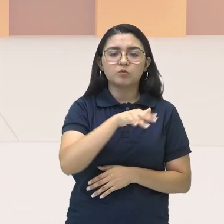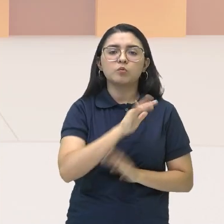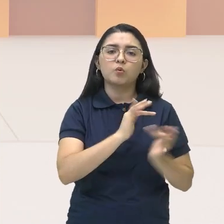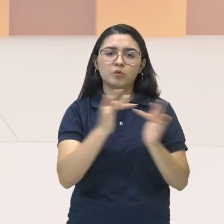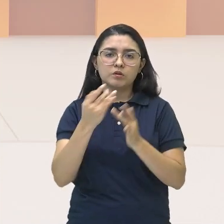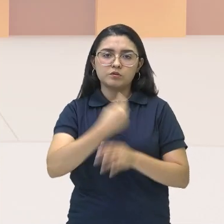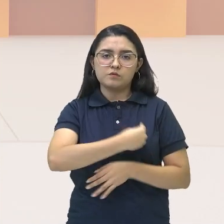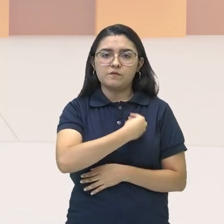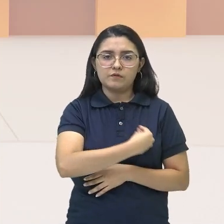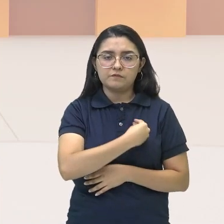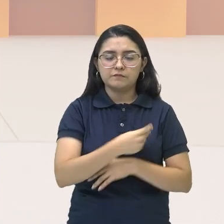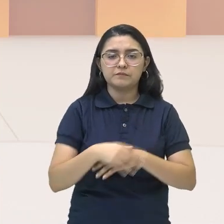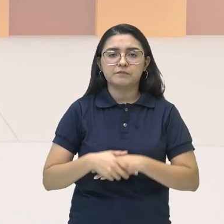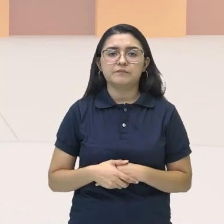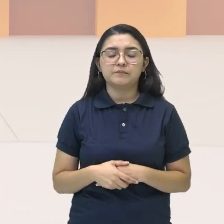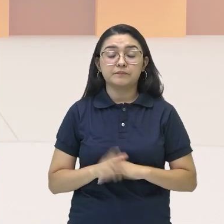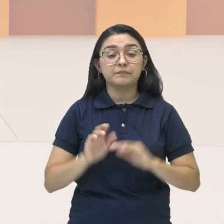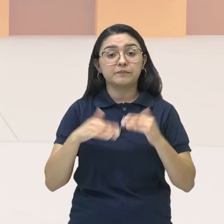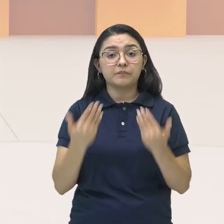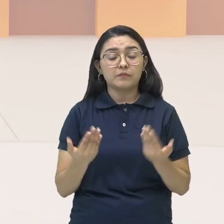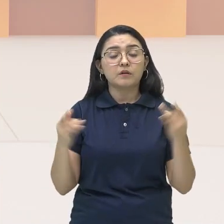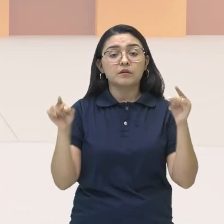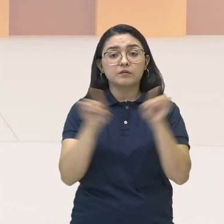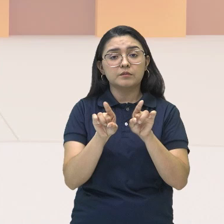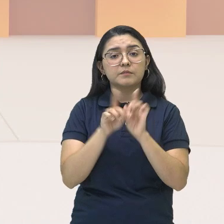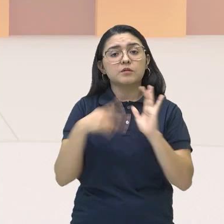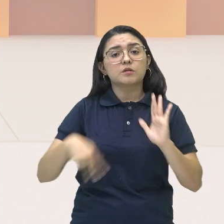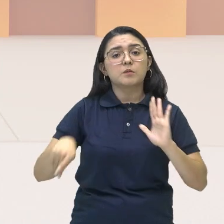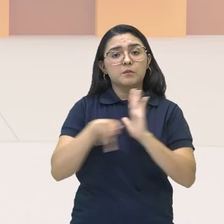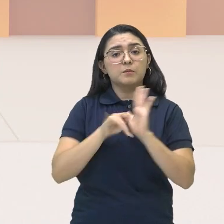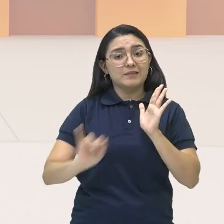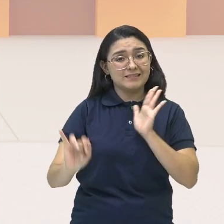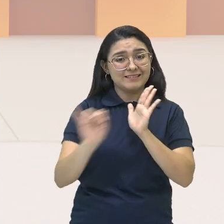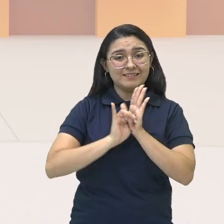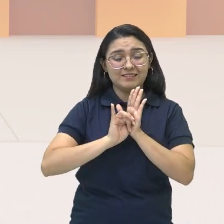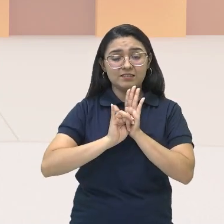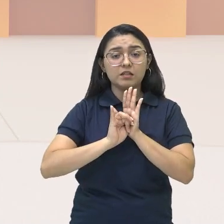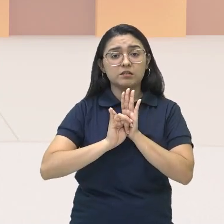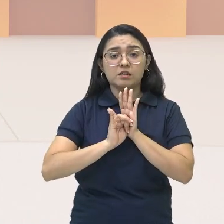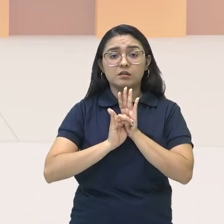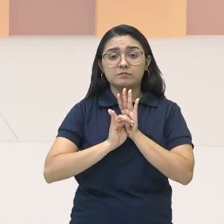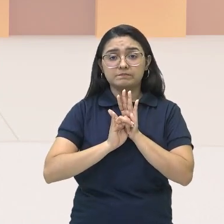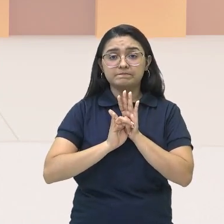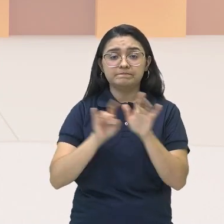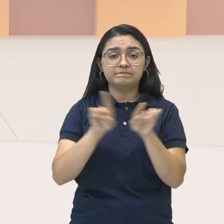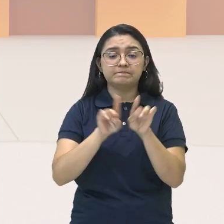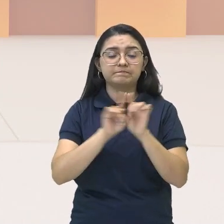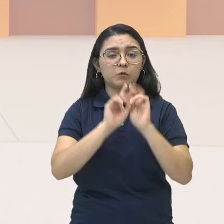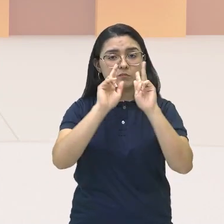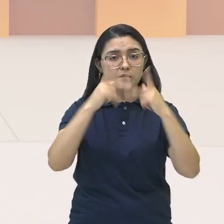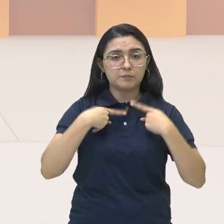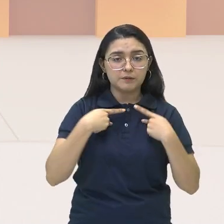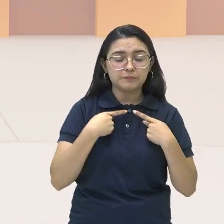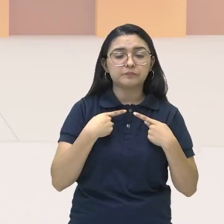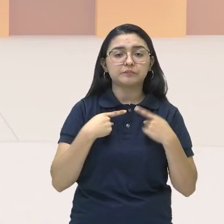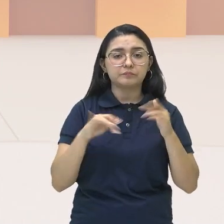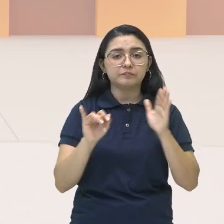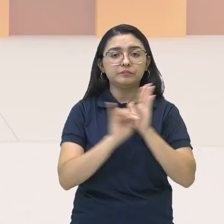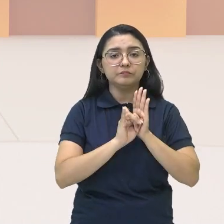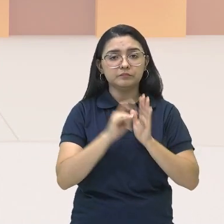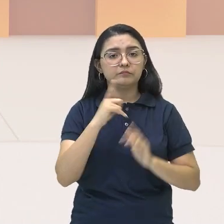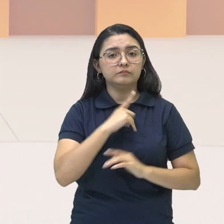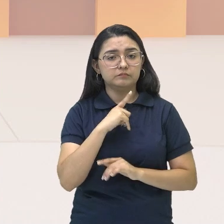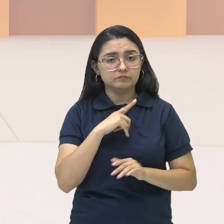vive, né? E também, né, a sua própria identidade, né, a sua identidade enquanto ser humano, né,